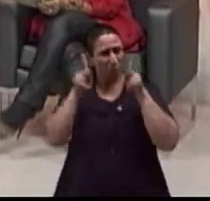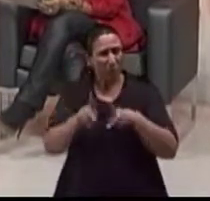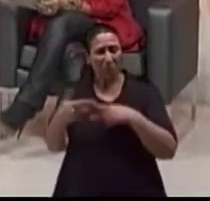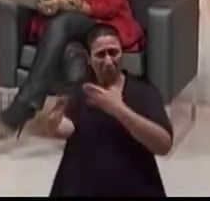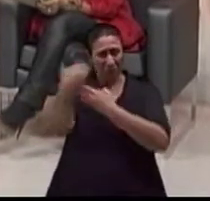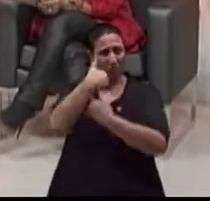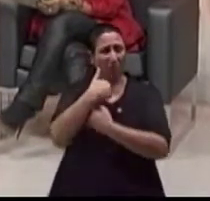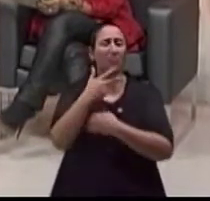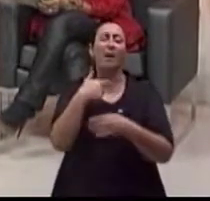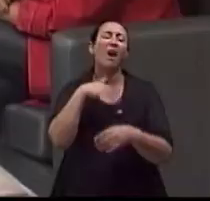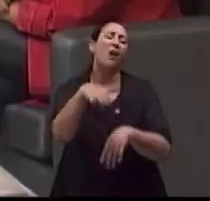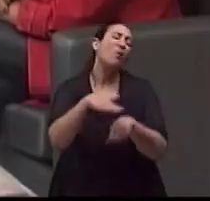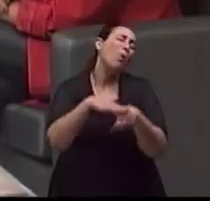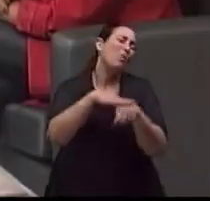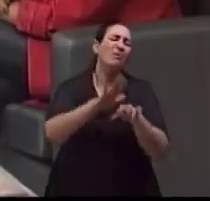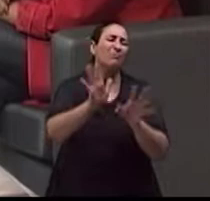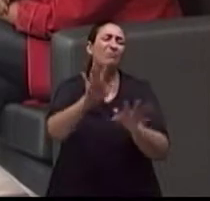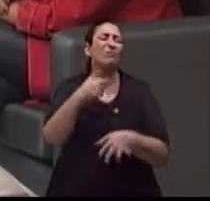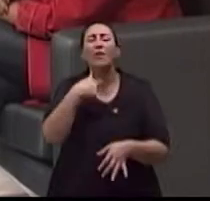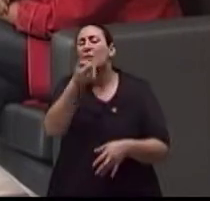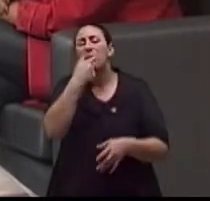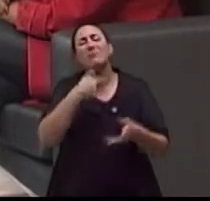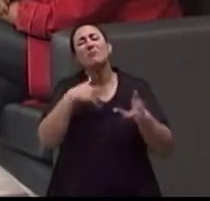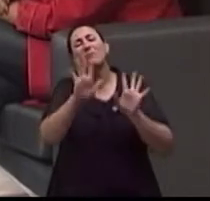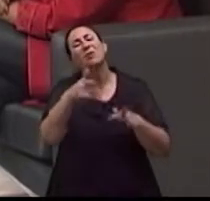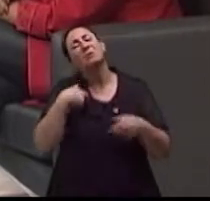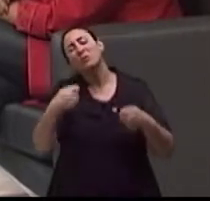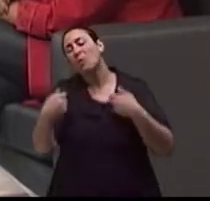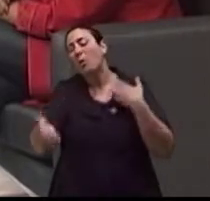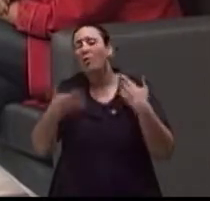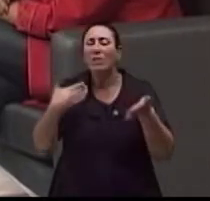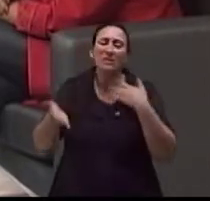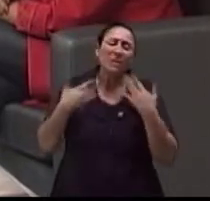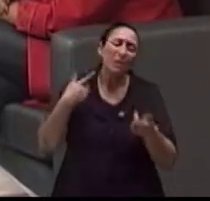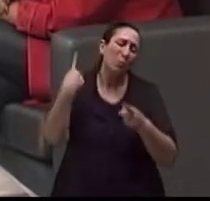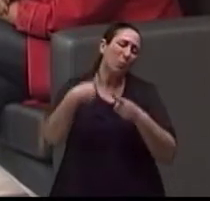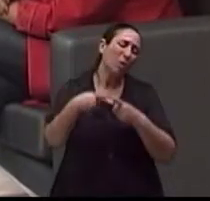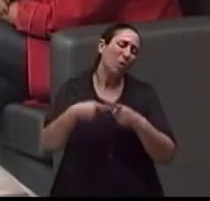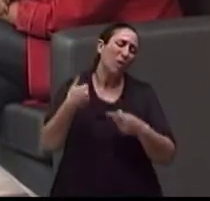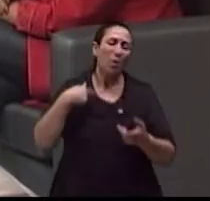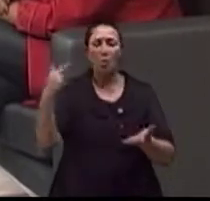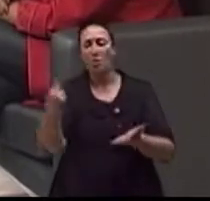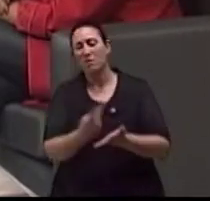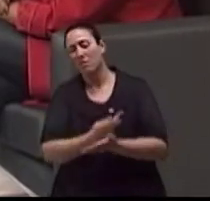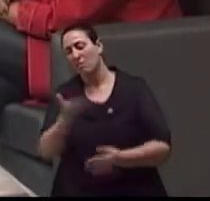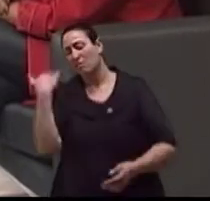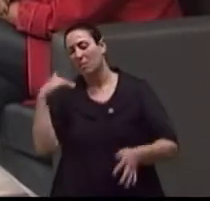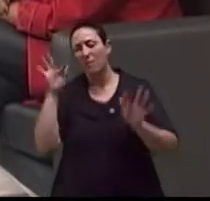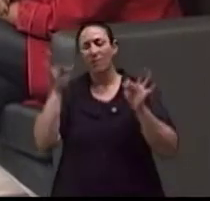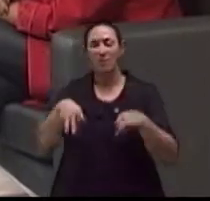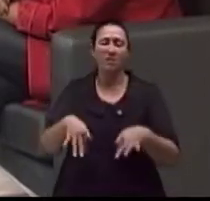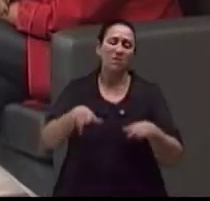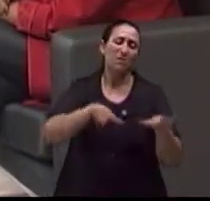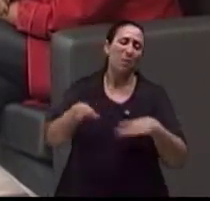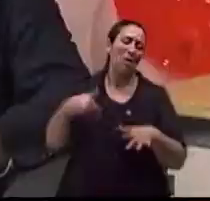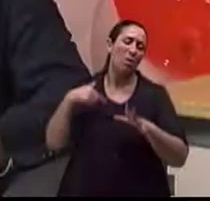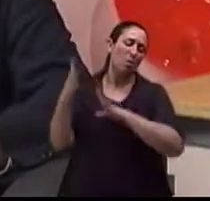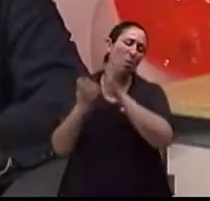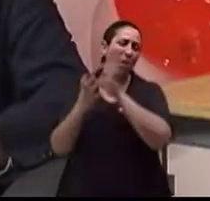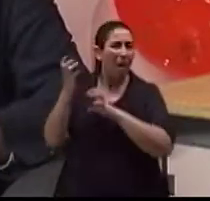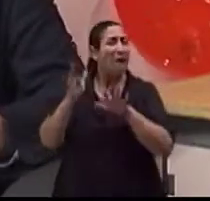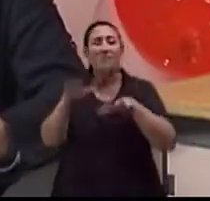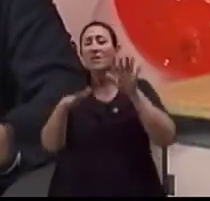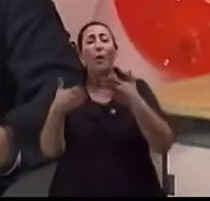hoje não tomou remédio nenhum vim aqui conversar hoje eu fiz aqui no final de semana passada eu briguei eu não